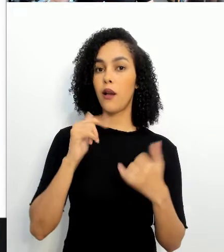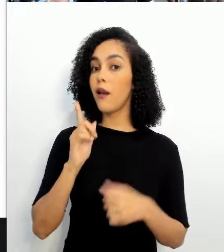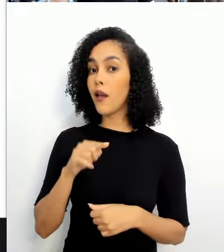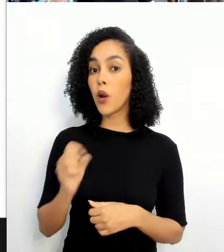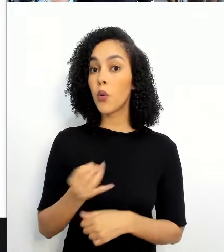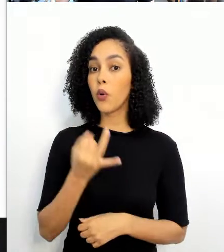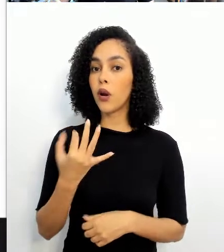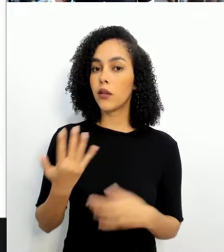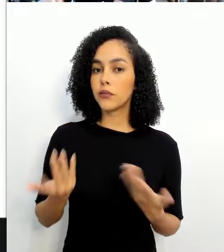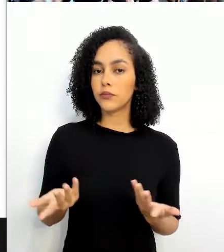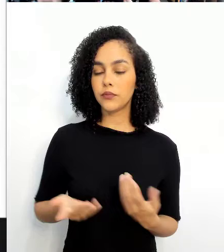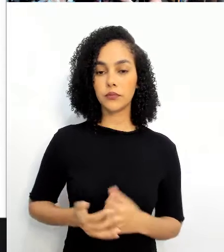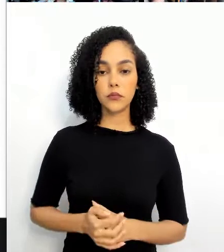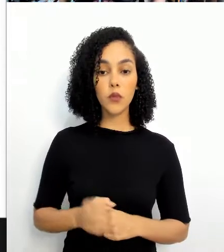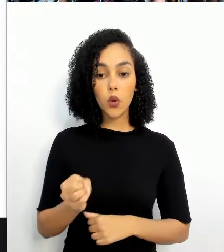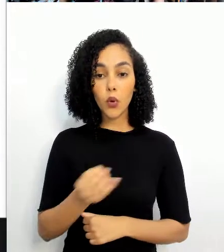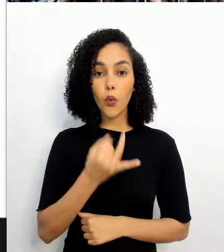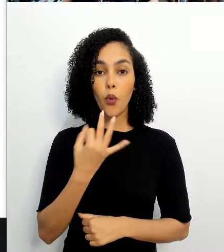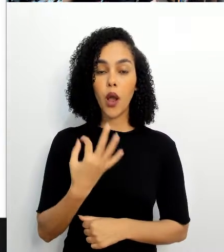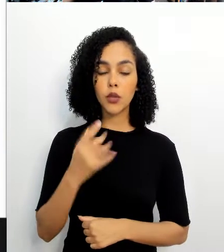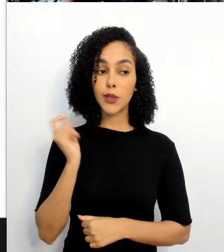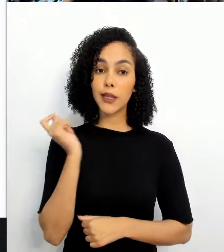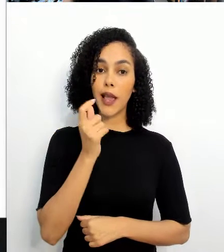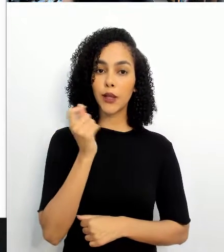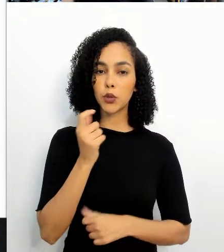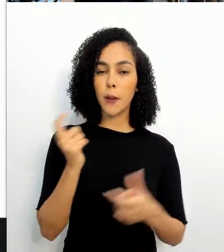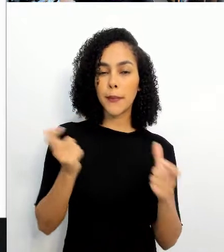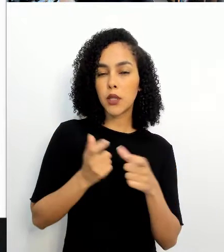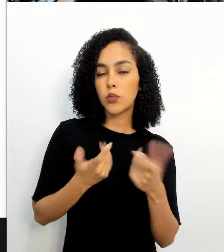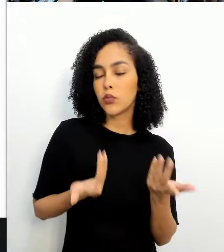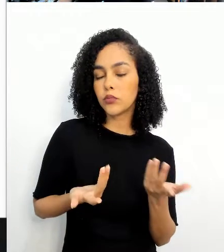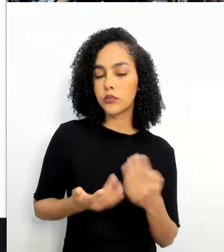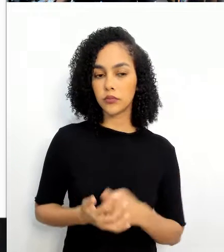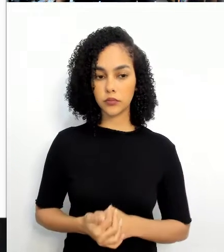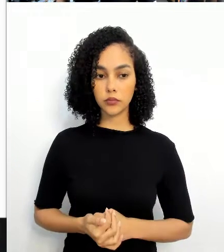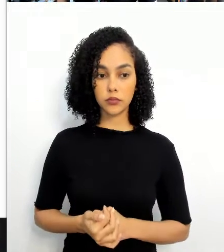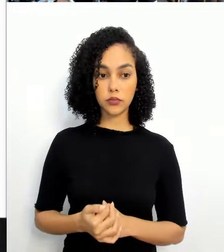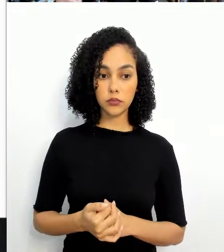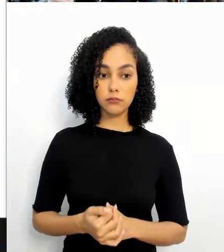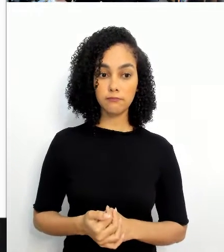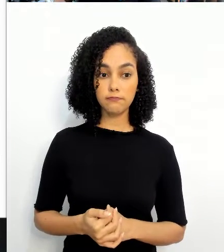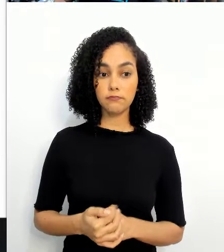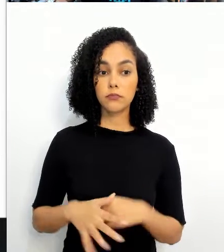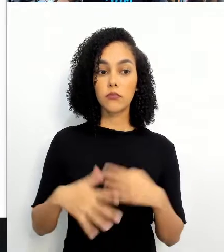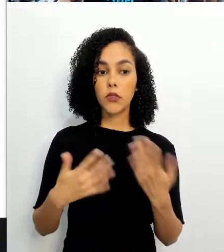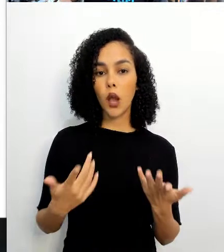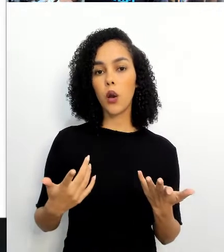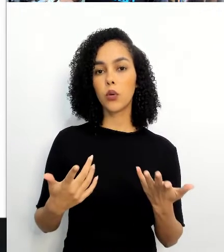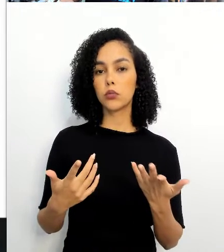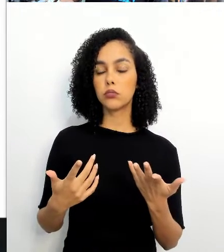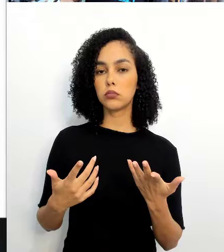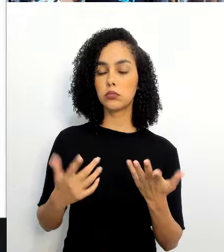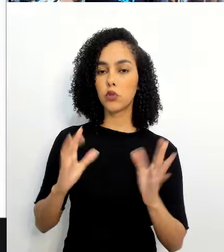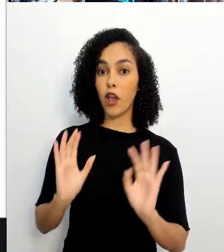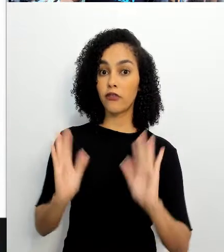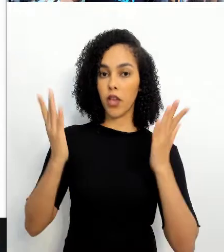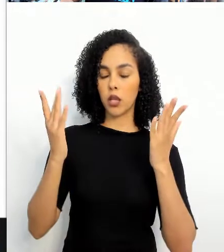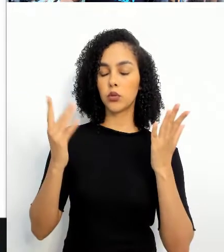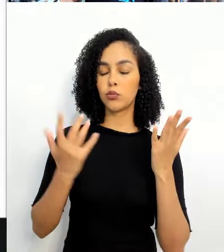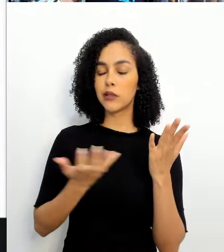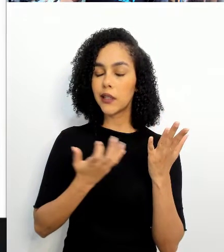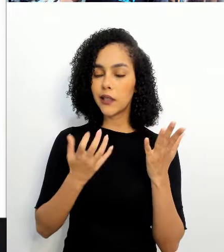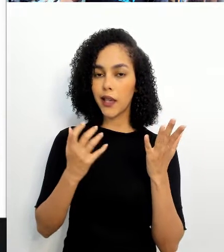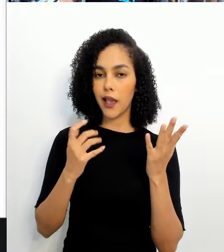é... Qual a quantidade mínima que deve ser colocada? O evento que você está querendo calcular, que eu vou chamar